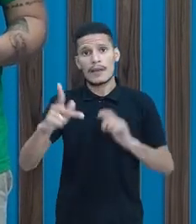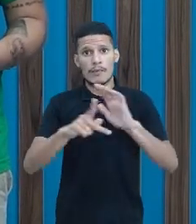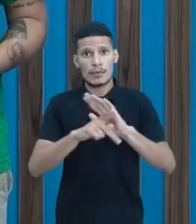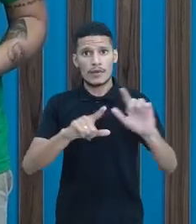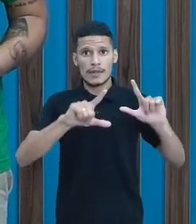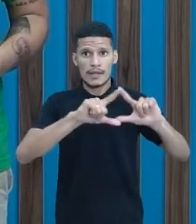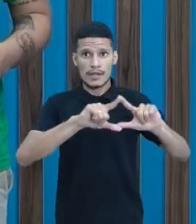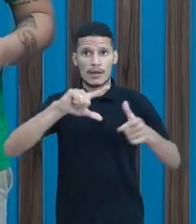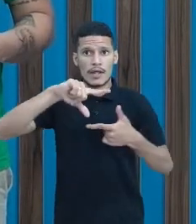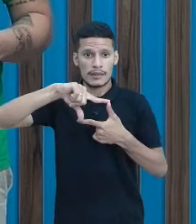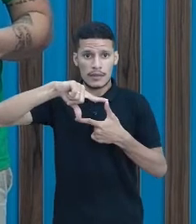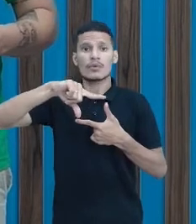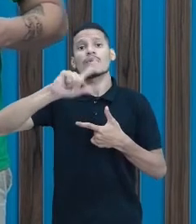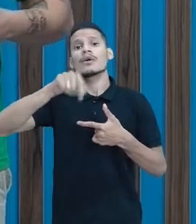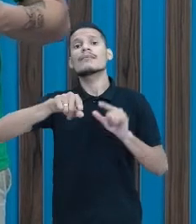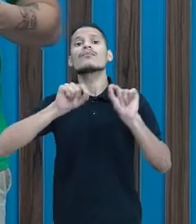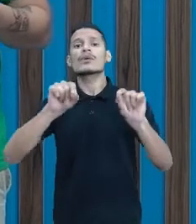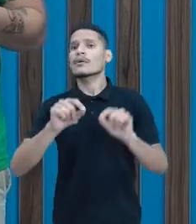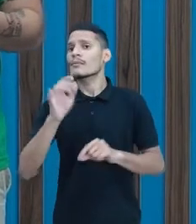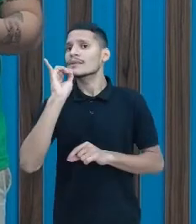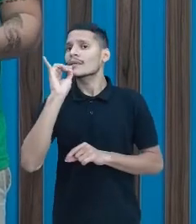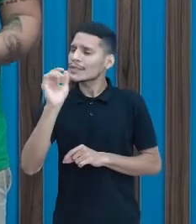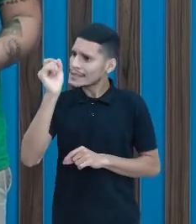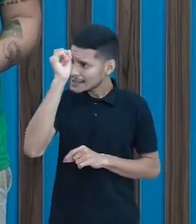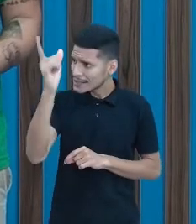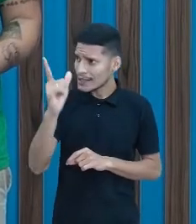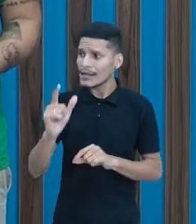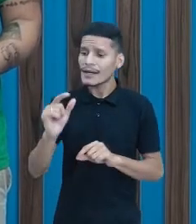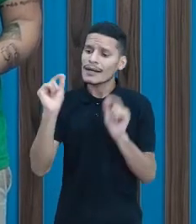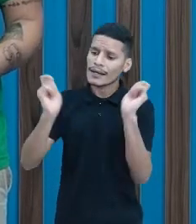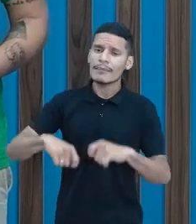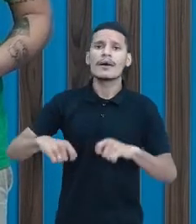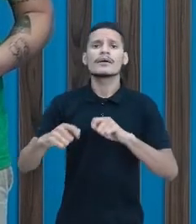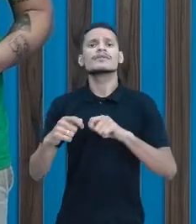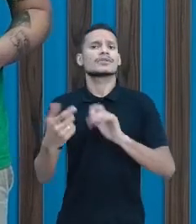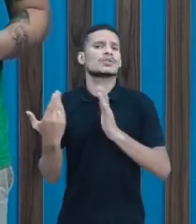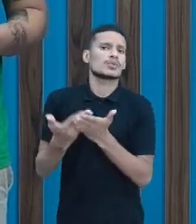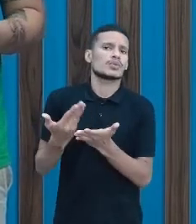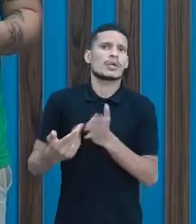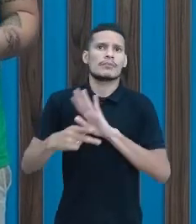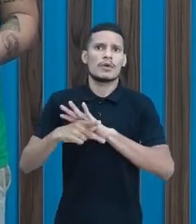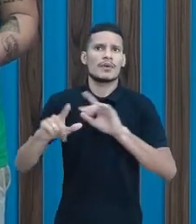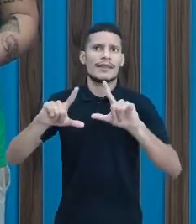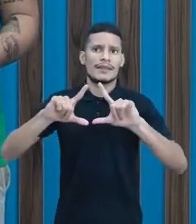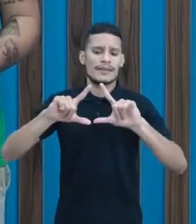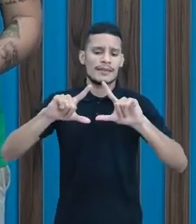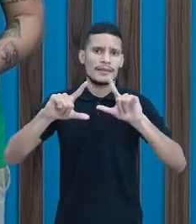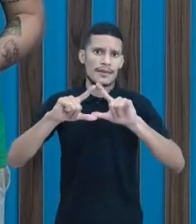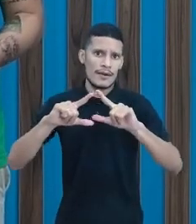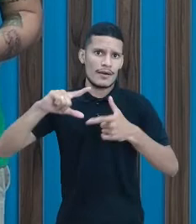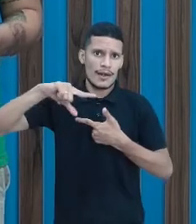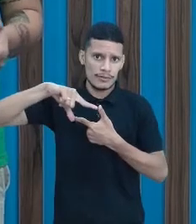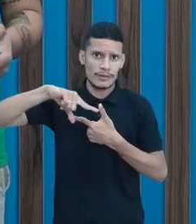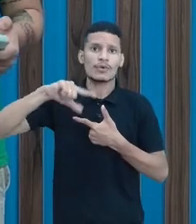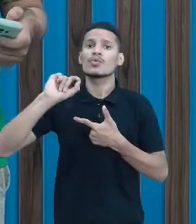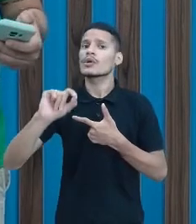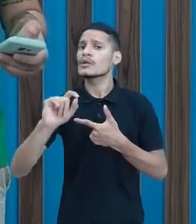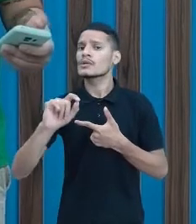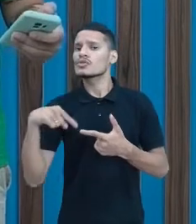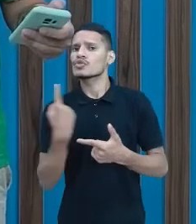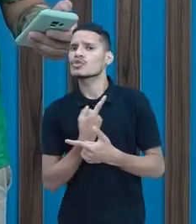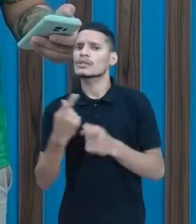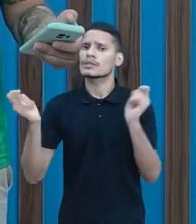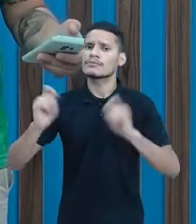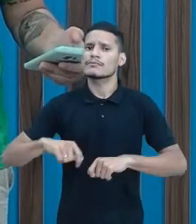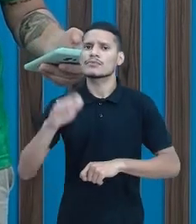triângulos retângulos, a ideia de você trabalhar o triângulo retângulo, mas a partir disso a gente vai começar a ver